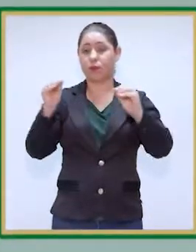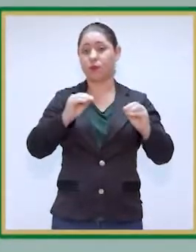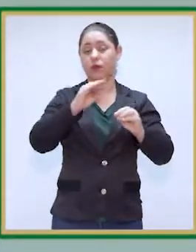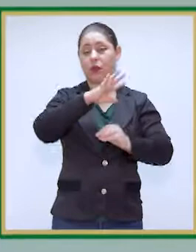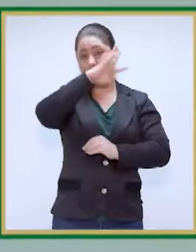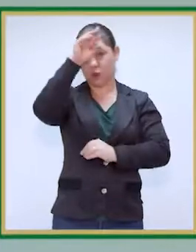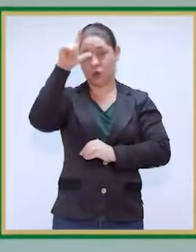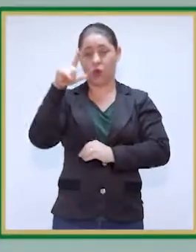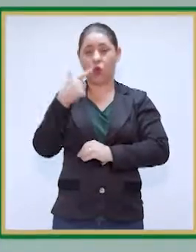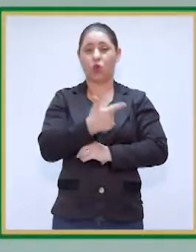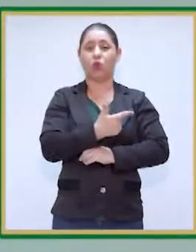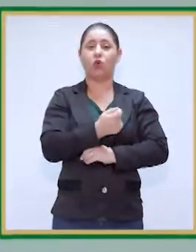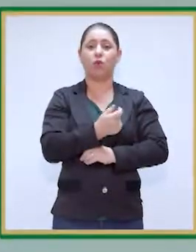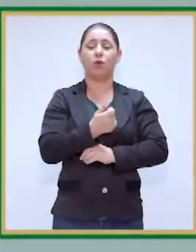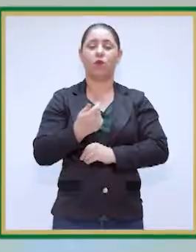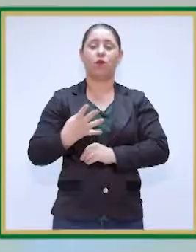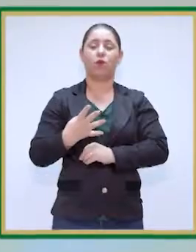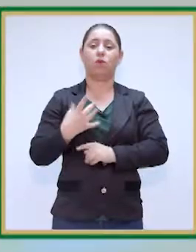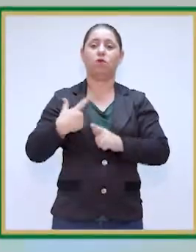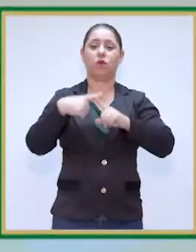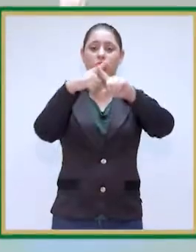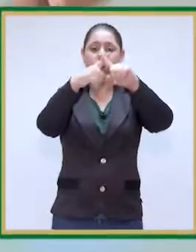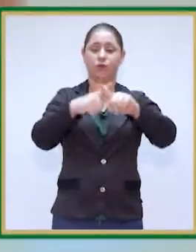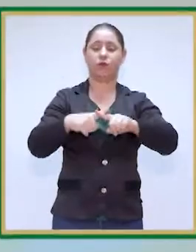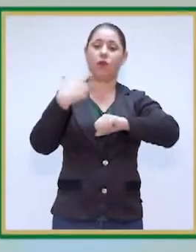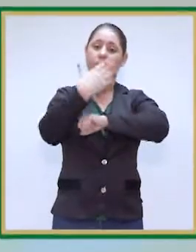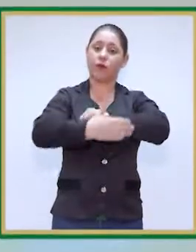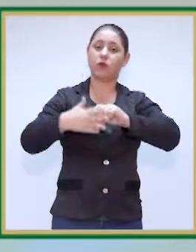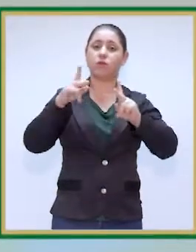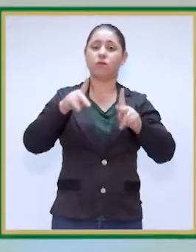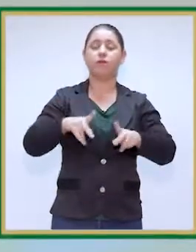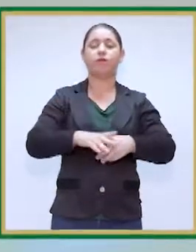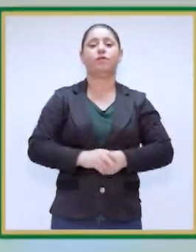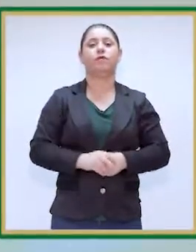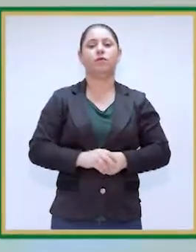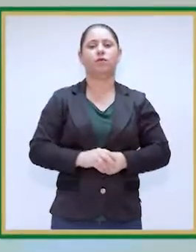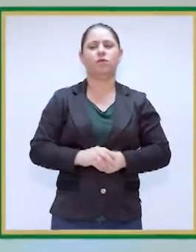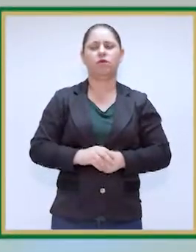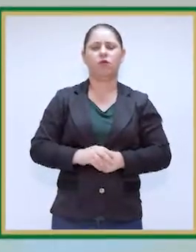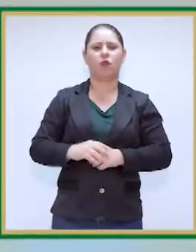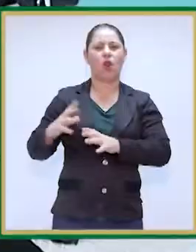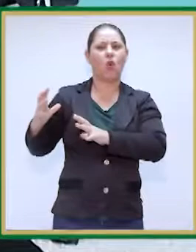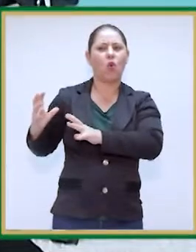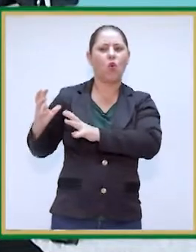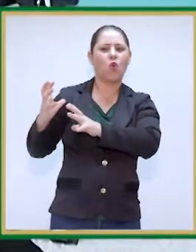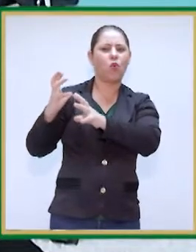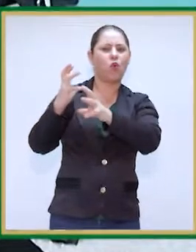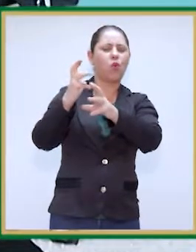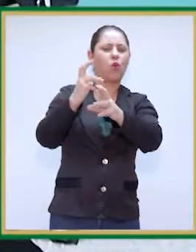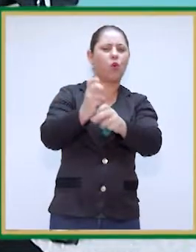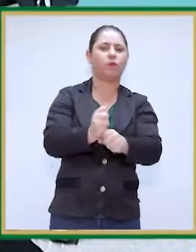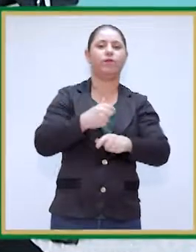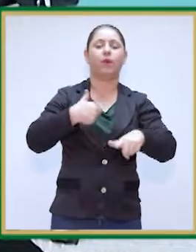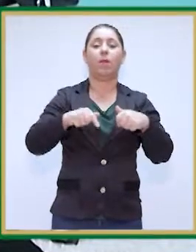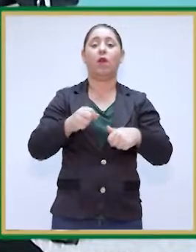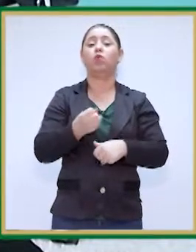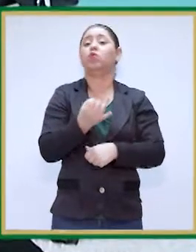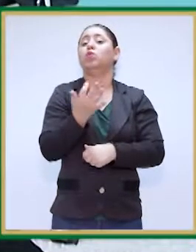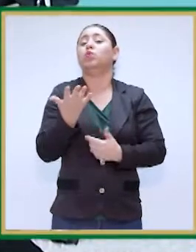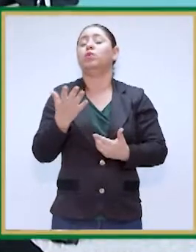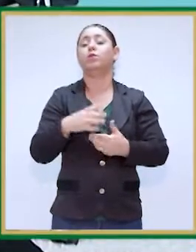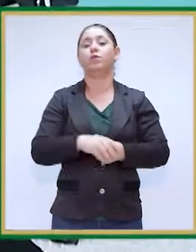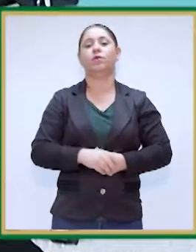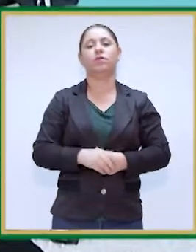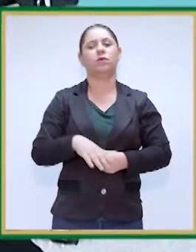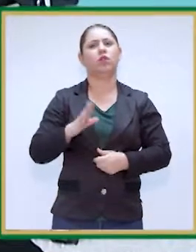concurso de defensor público. E toda essa soma aí de trabalho tem quanto tempo já? Eu estou indo para 18 anos